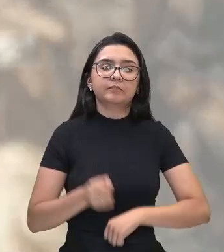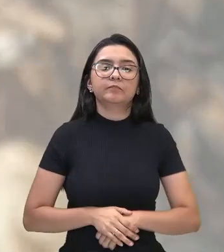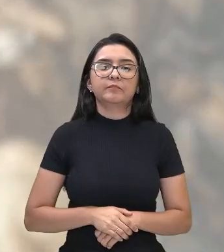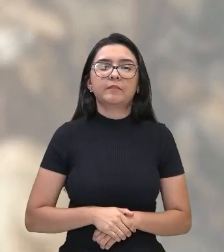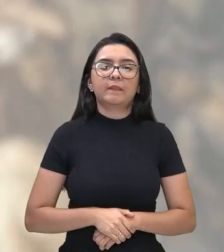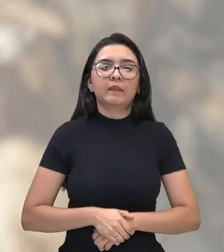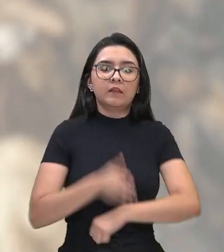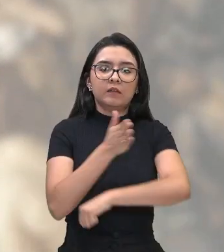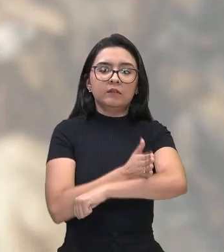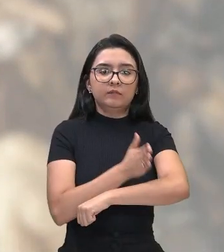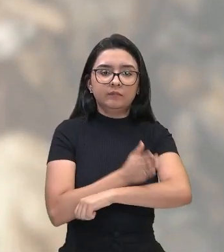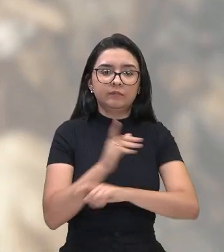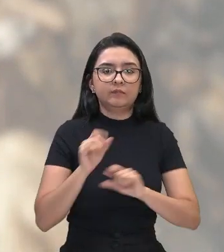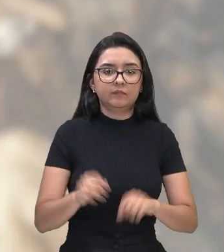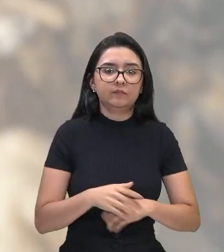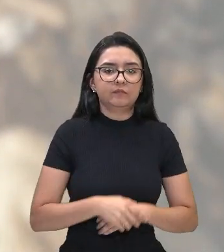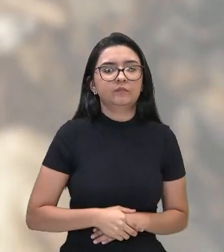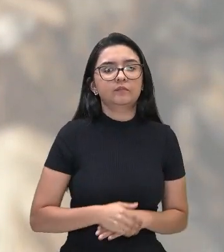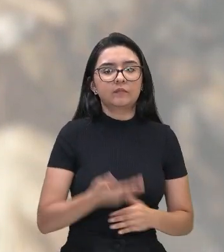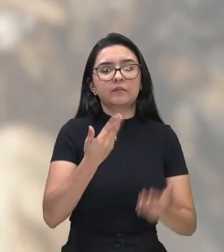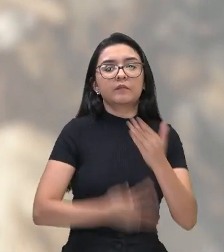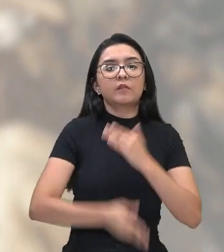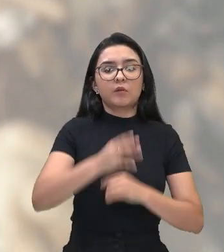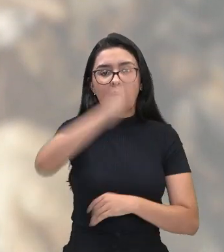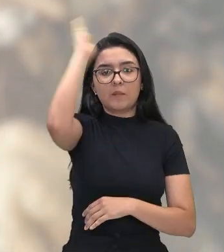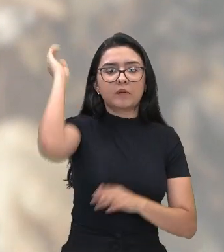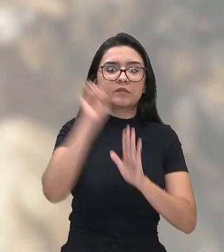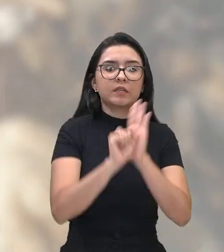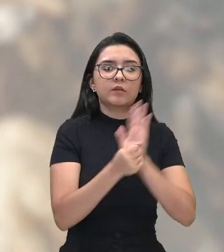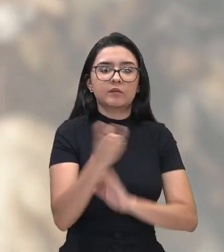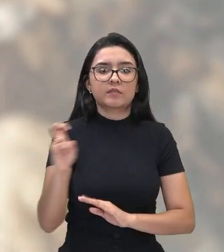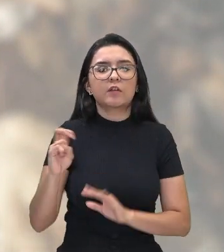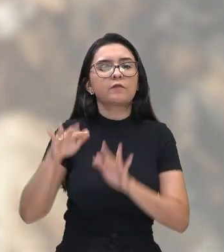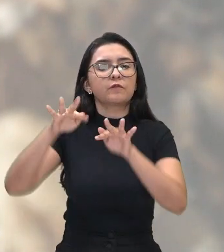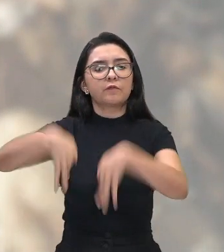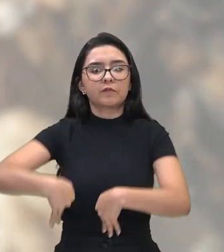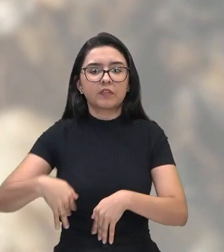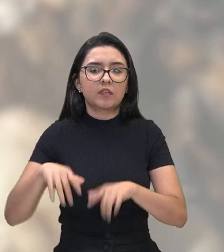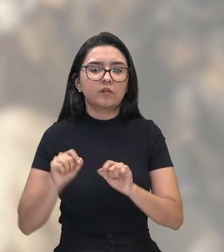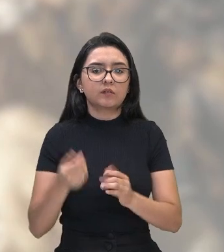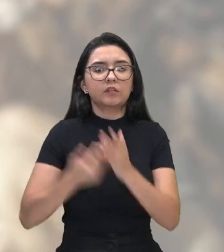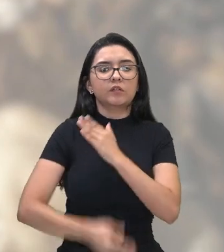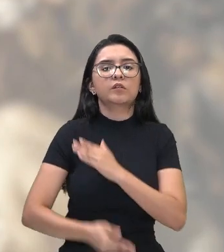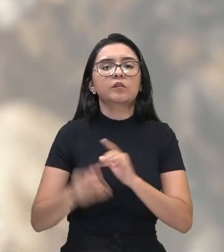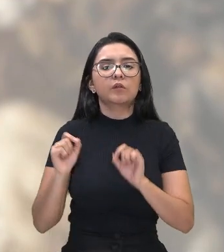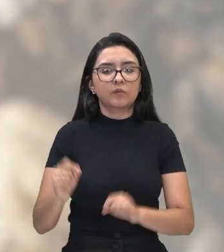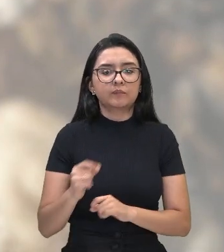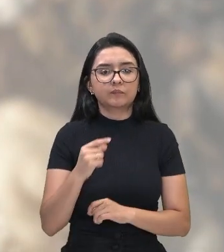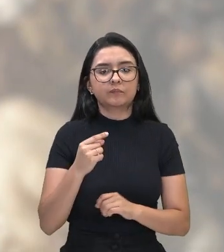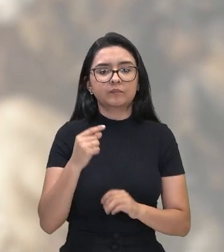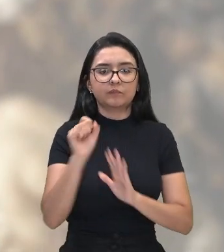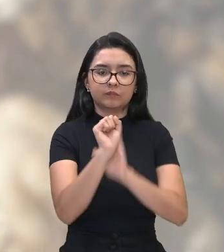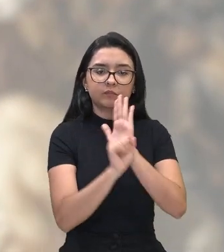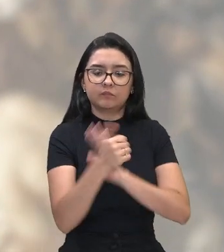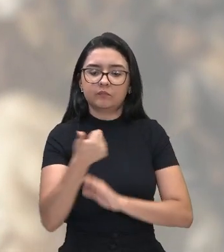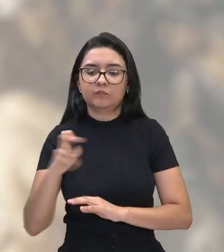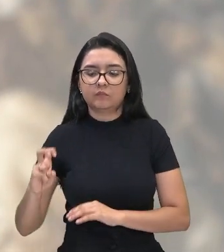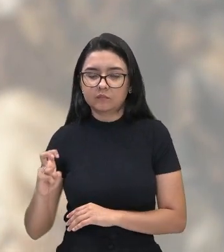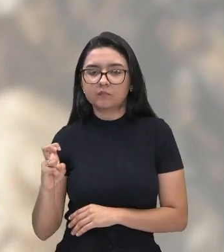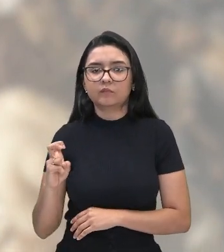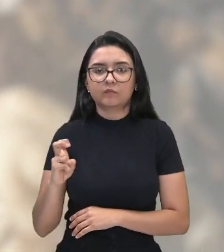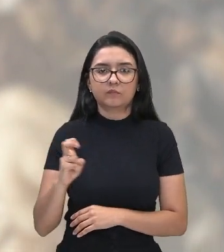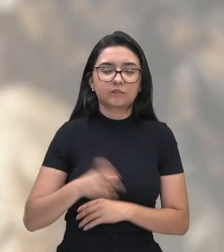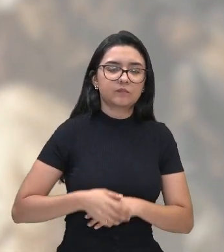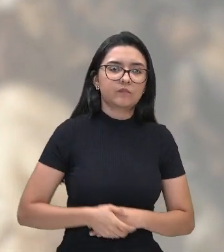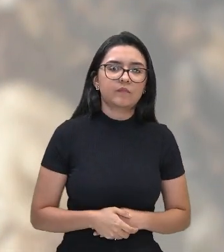início, queda do Império Romano, século V, final, queda de Constantinopla, tomada de Constantinopla pelos turcos otomanos,